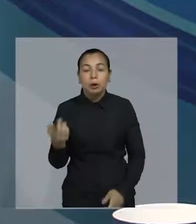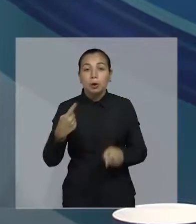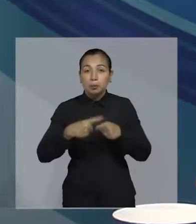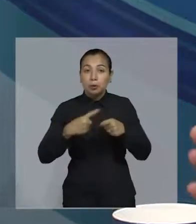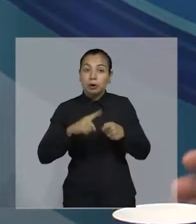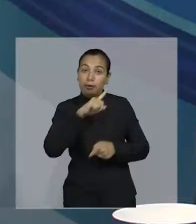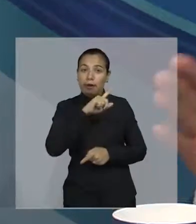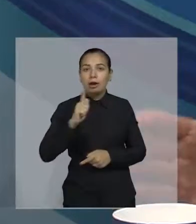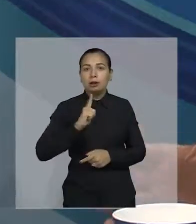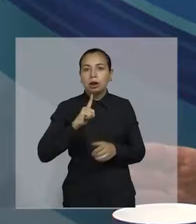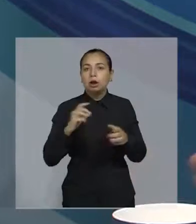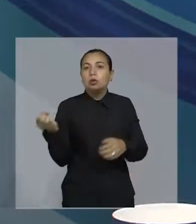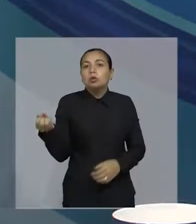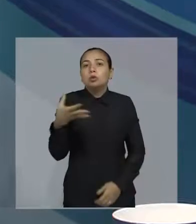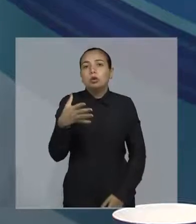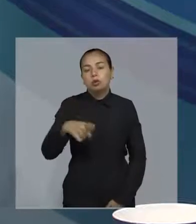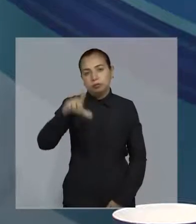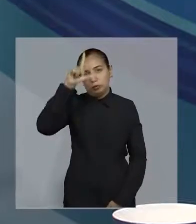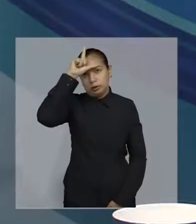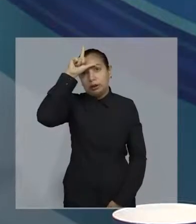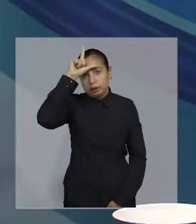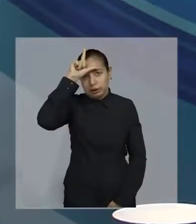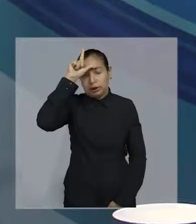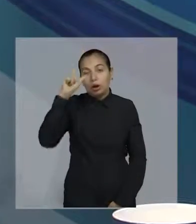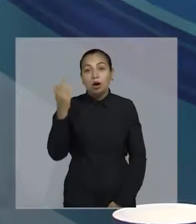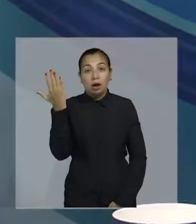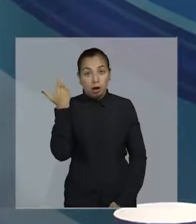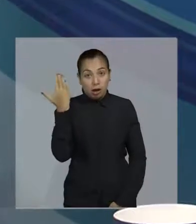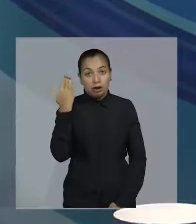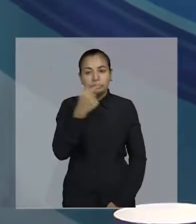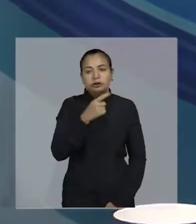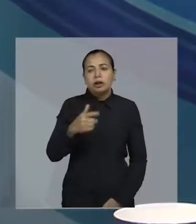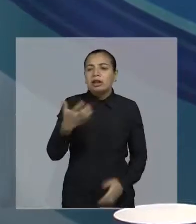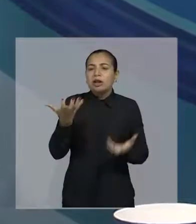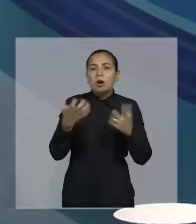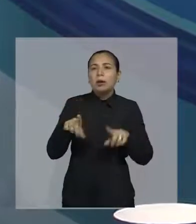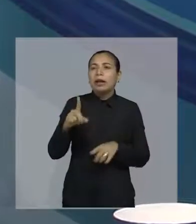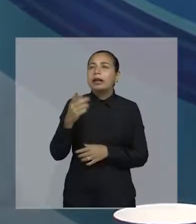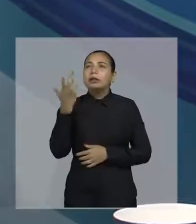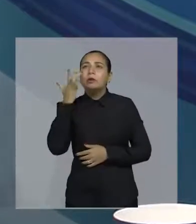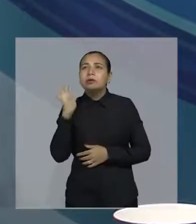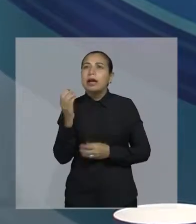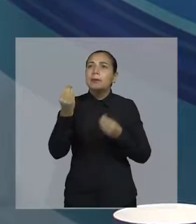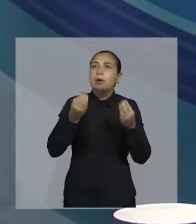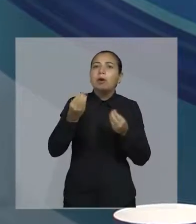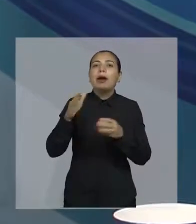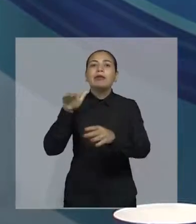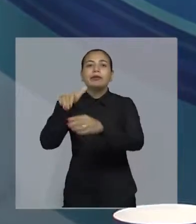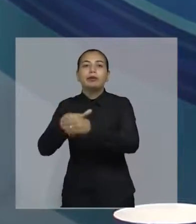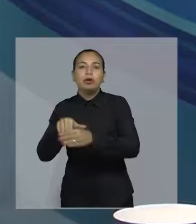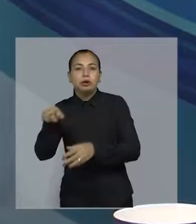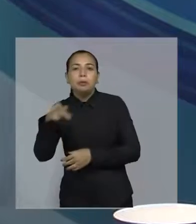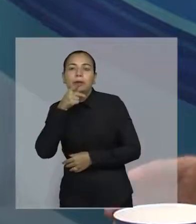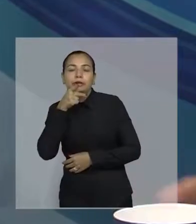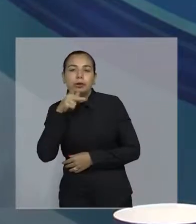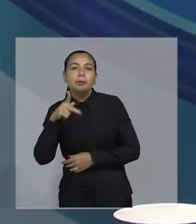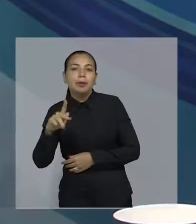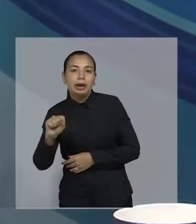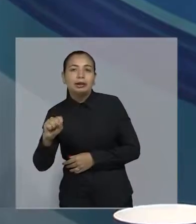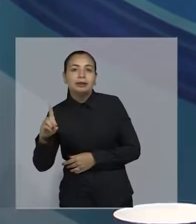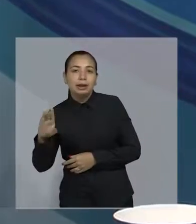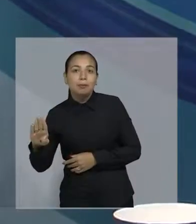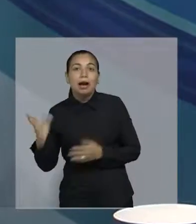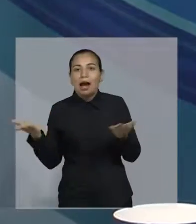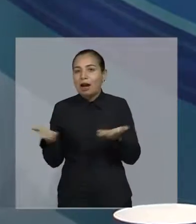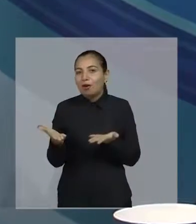conservadora que antes, não tendo opção, votava com o PSDB, embora não gostasse de votar com o PSDB. Agora ela tem a opção de